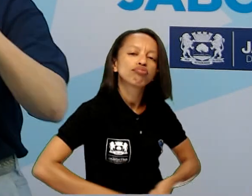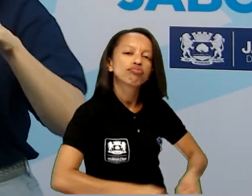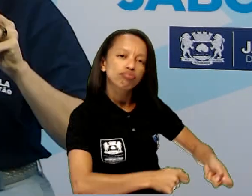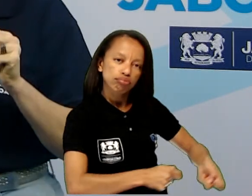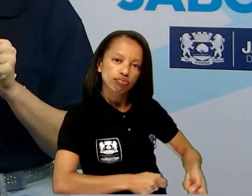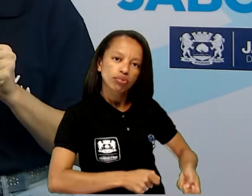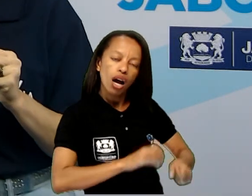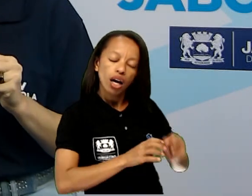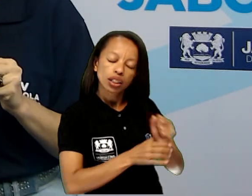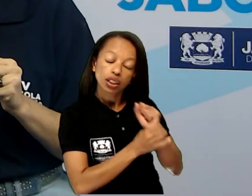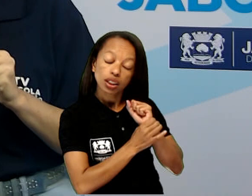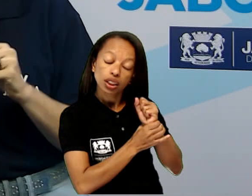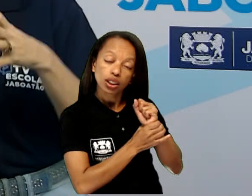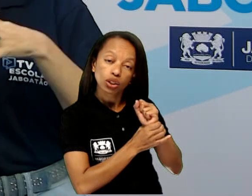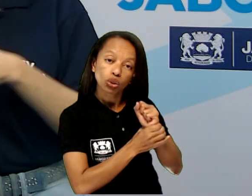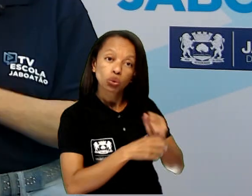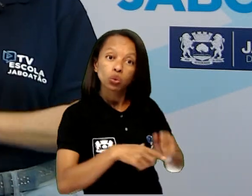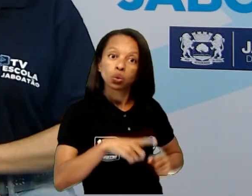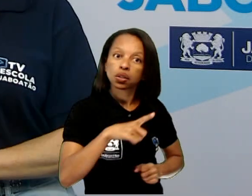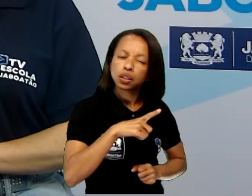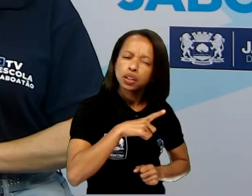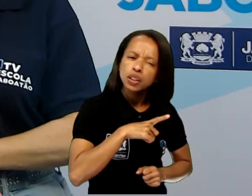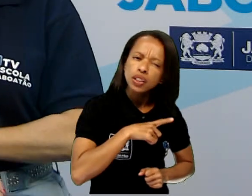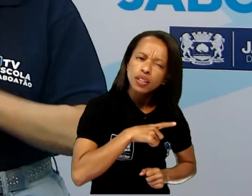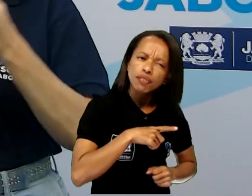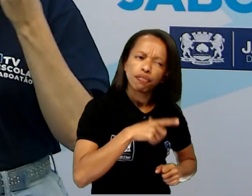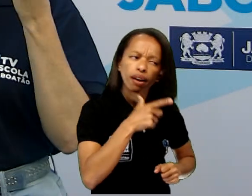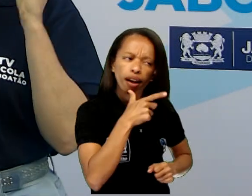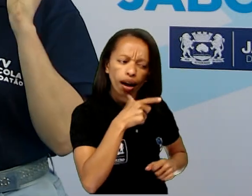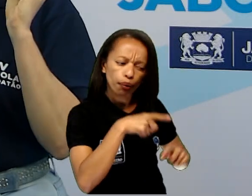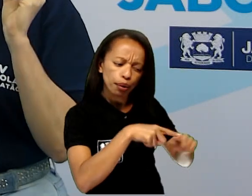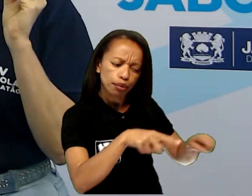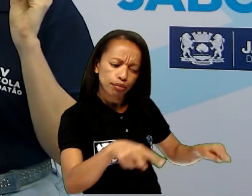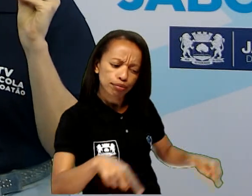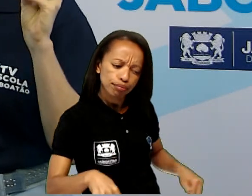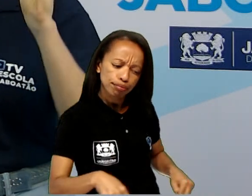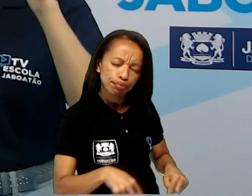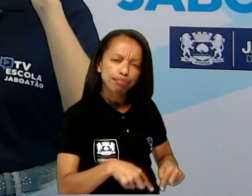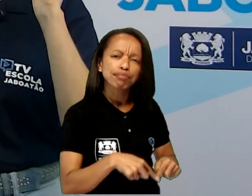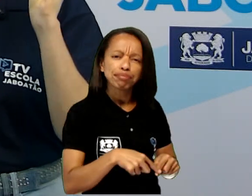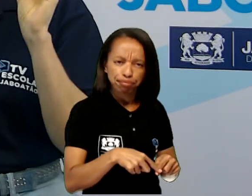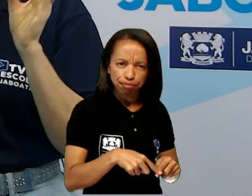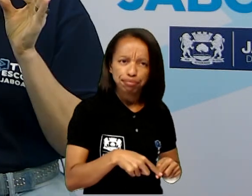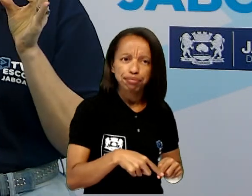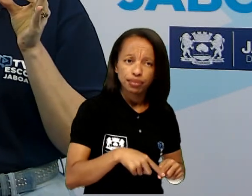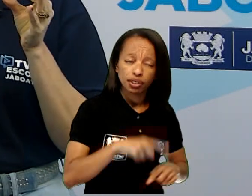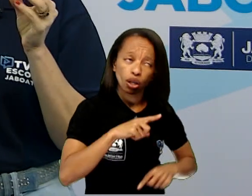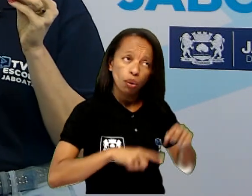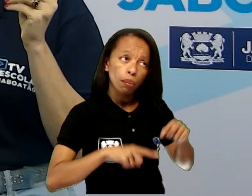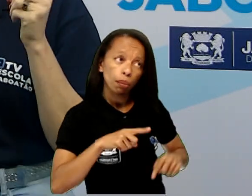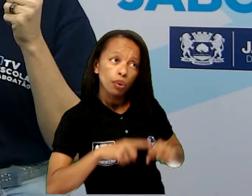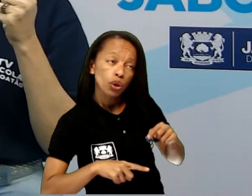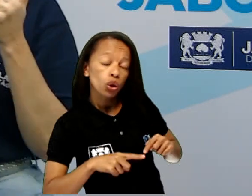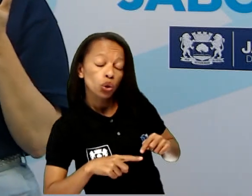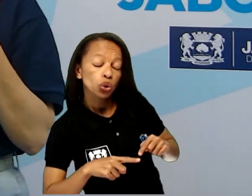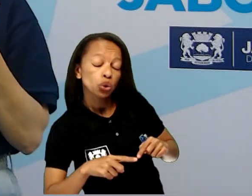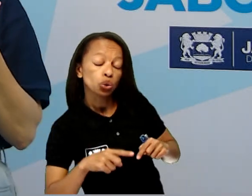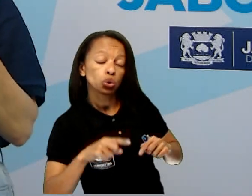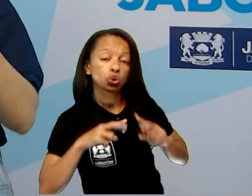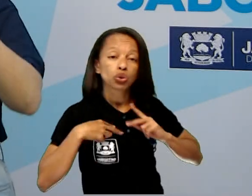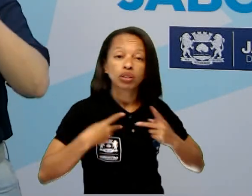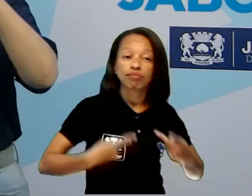uma pocinha de água ali, principalmente quando você faz uso de produtos de higiene, você pode